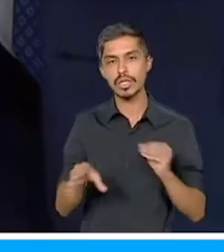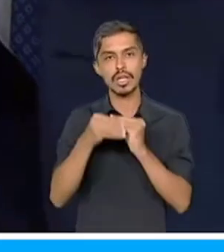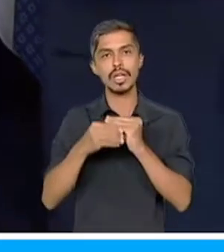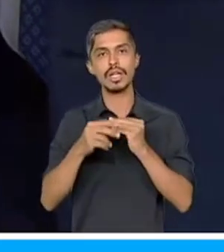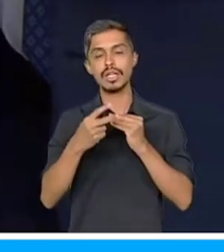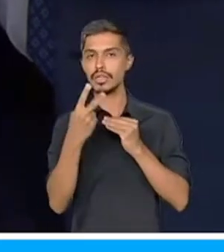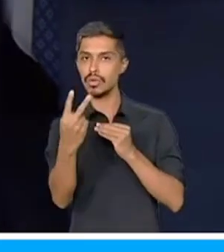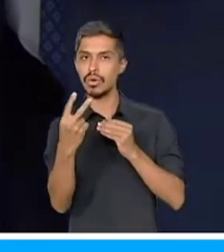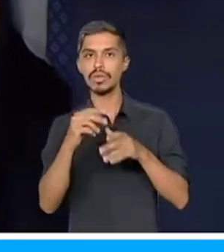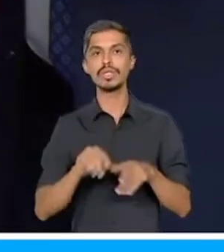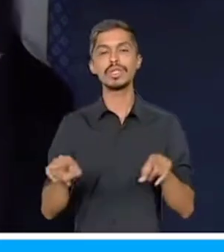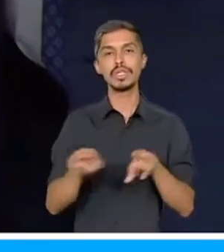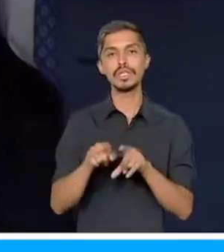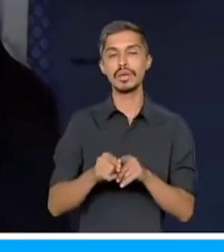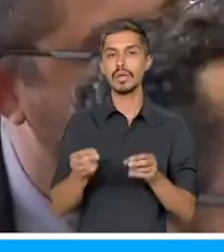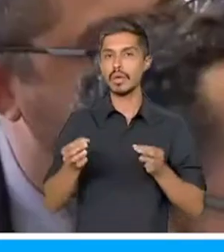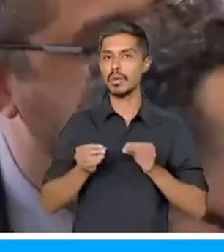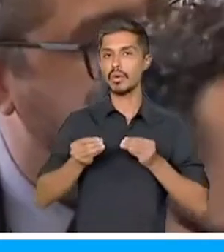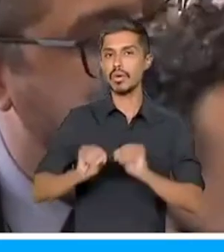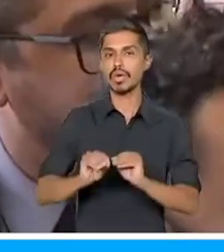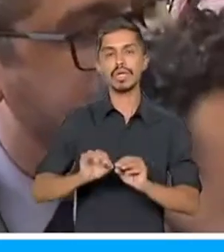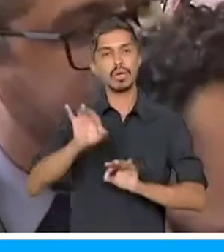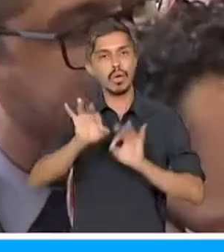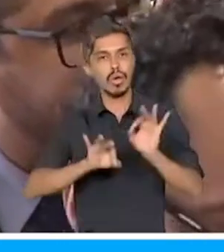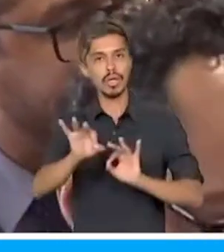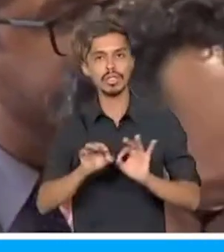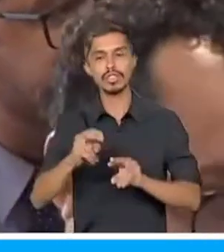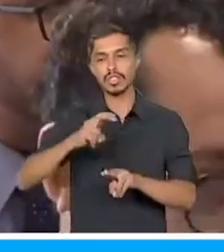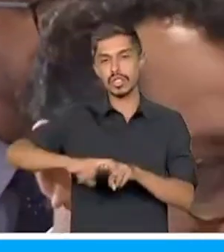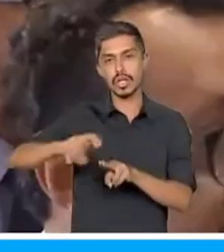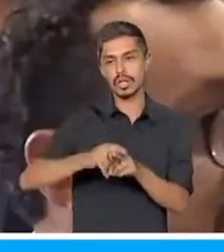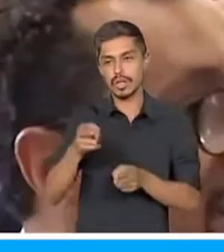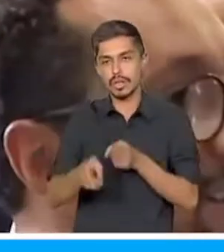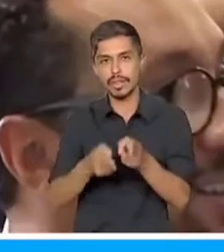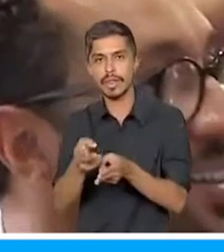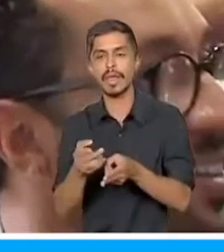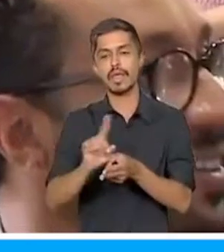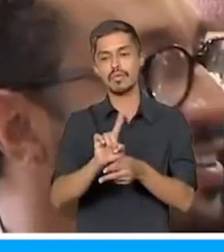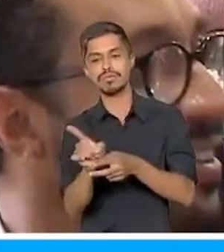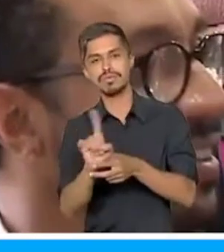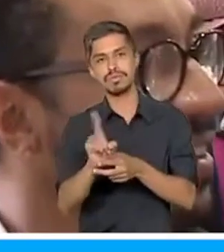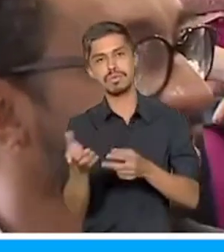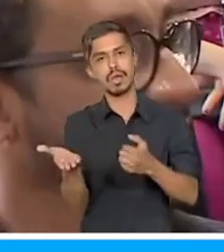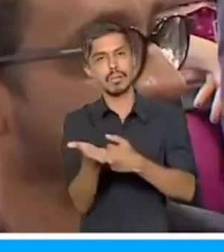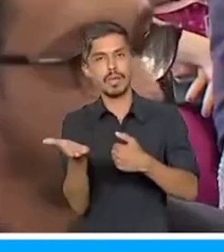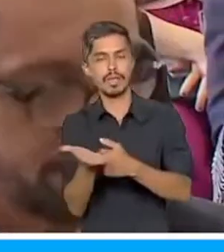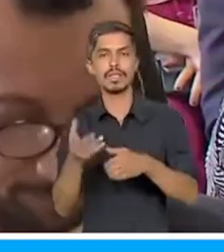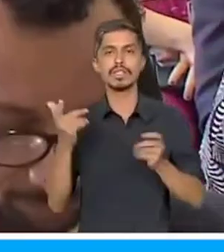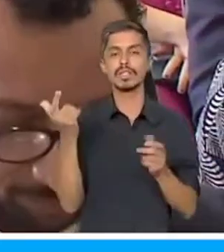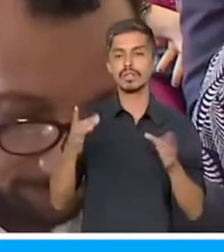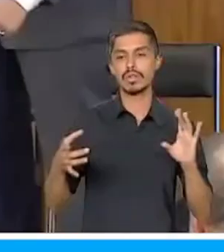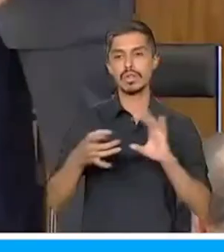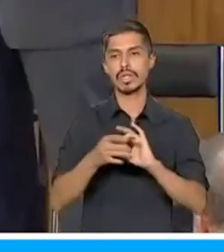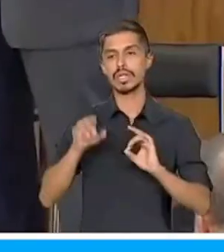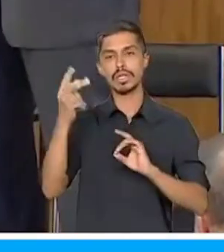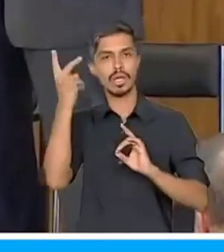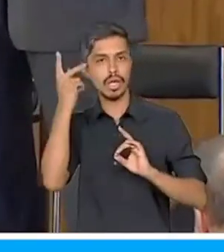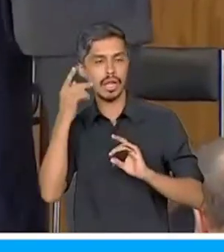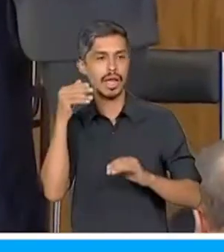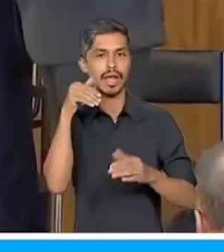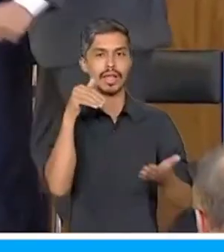a implantação e operação de trem de média velocidade conectando São Paulo